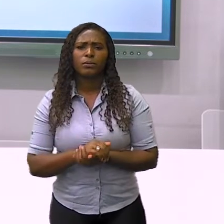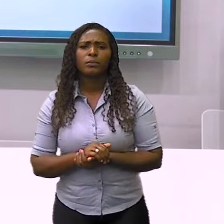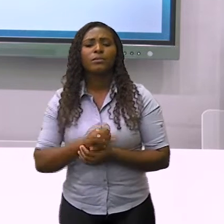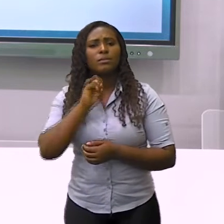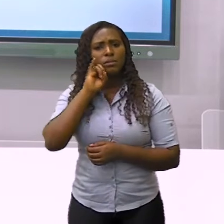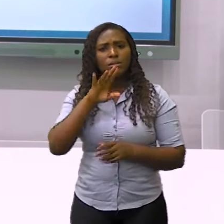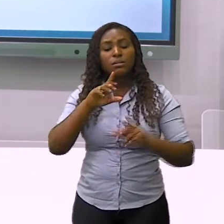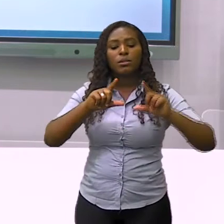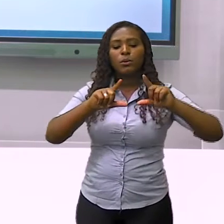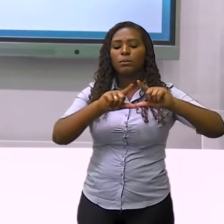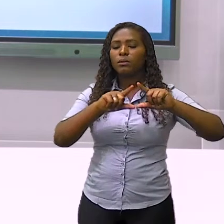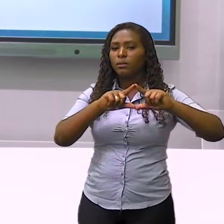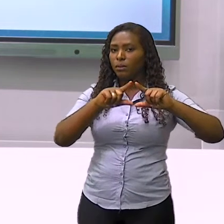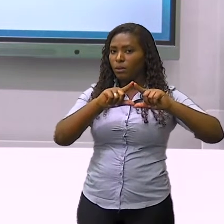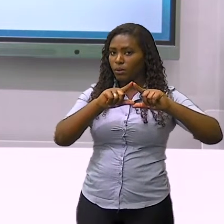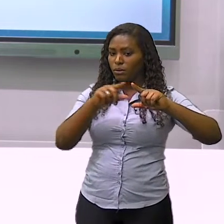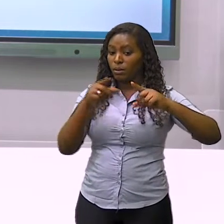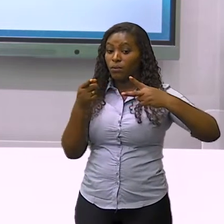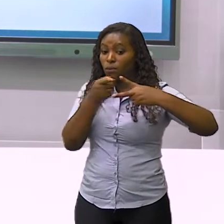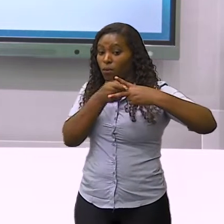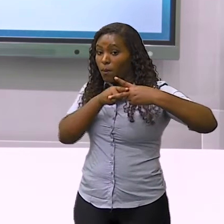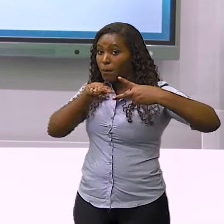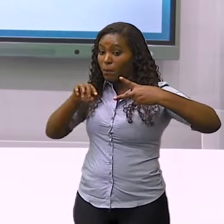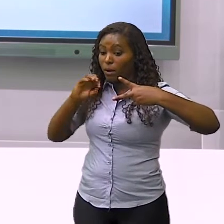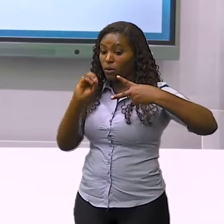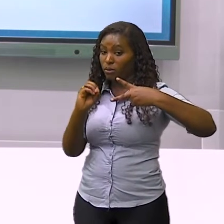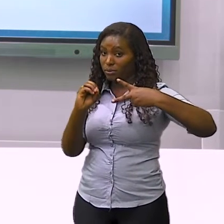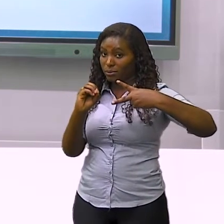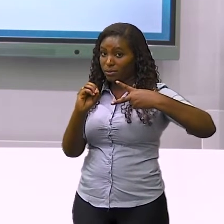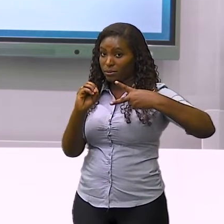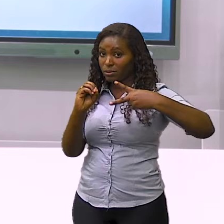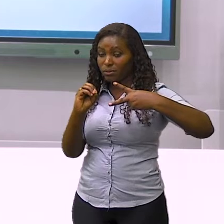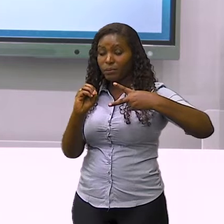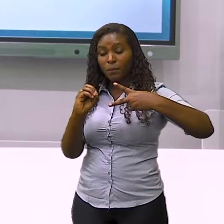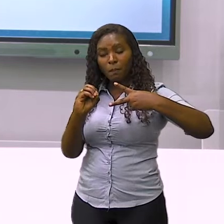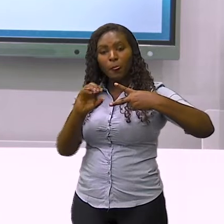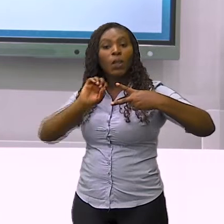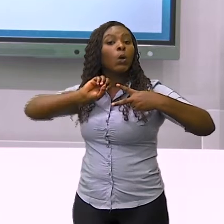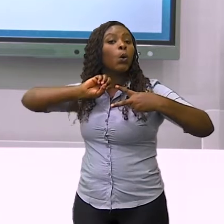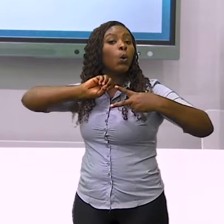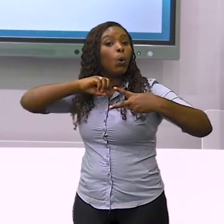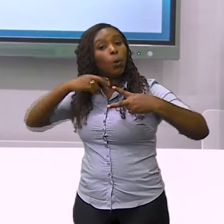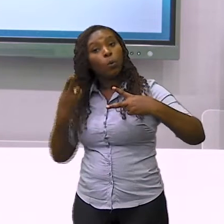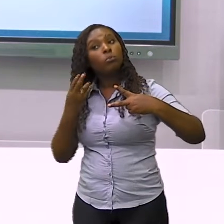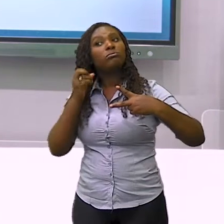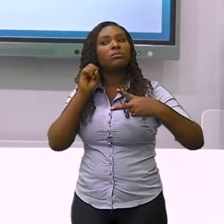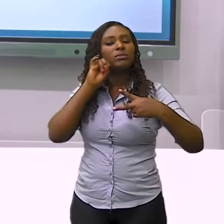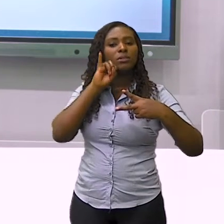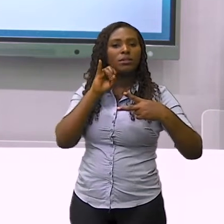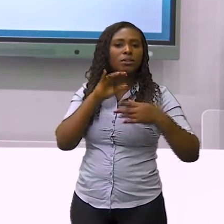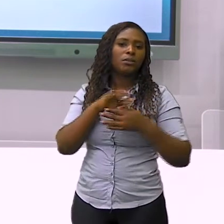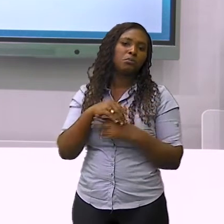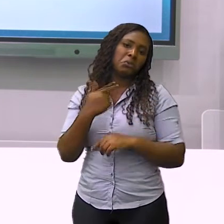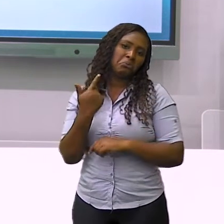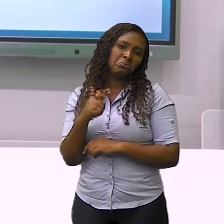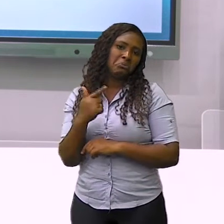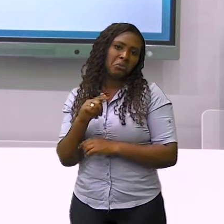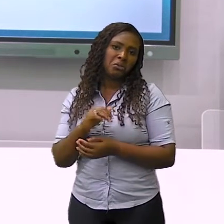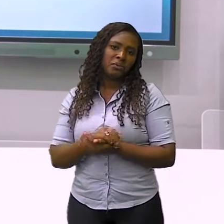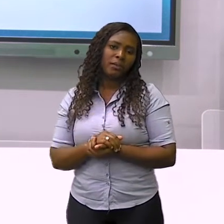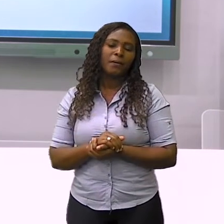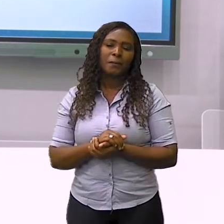quadrado menos 4 vezes A vezes C. Pessoal, sempre quando